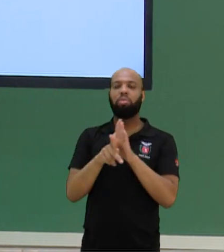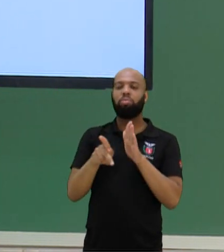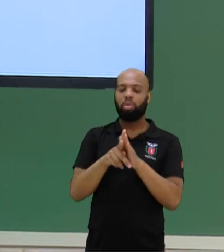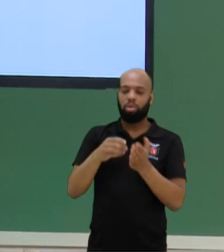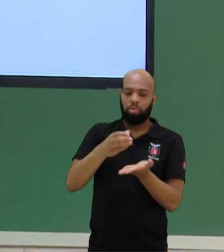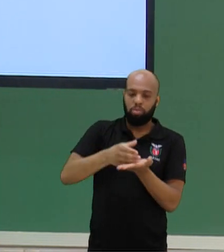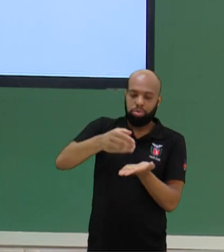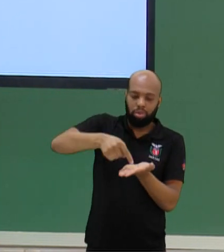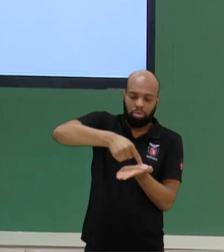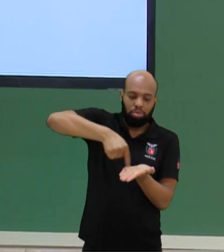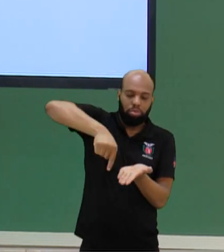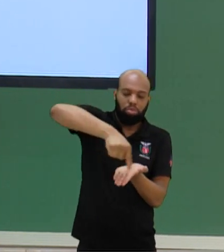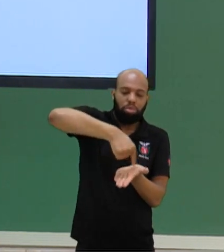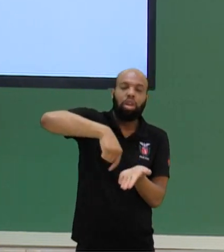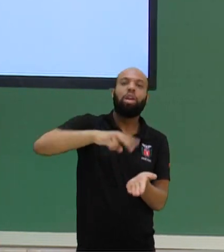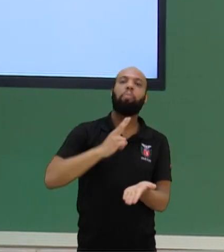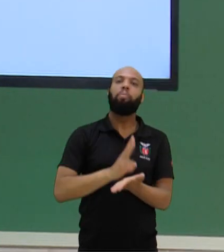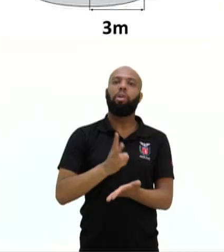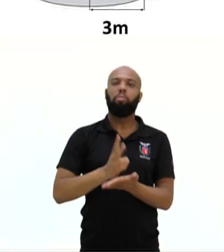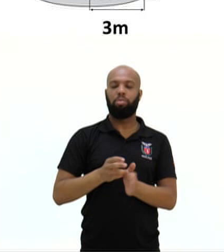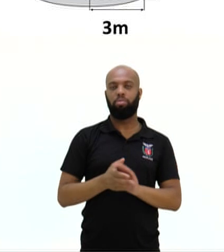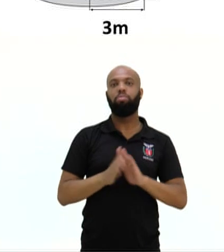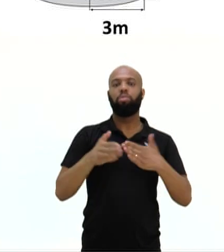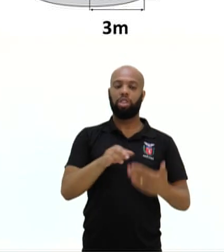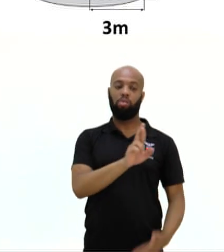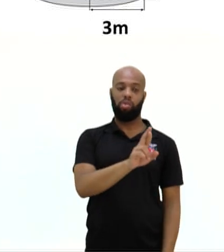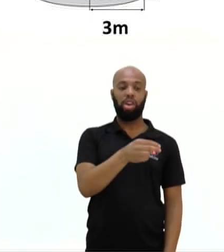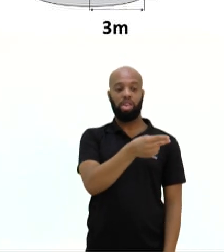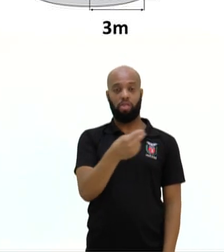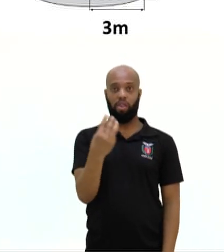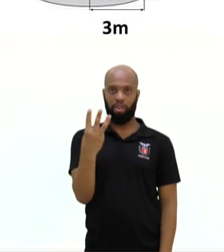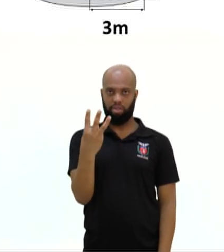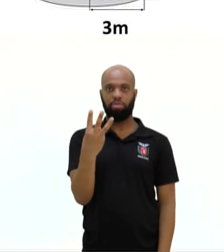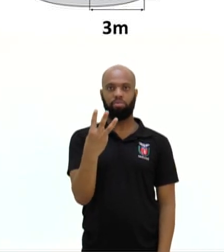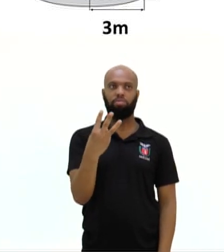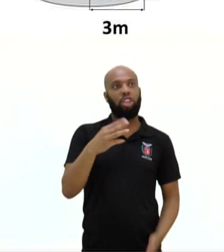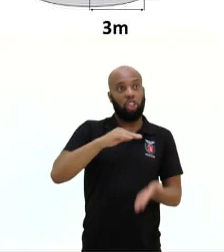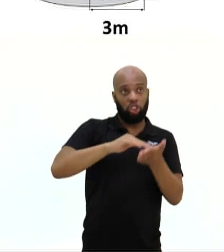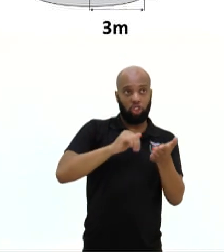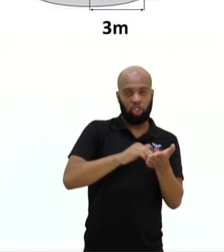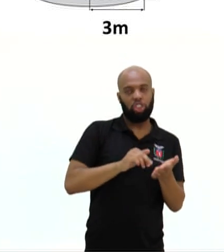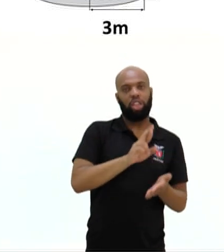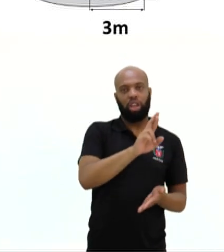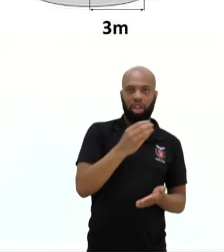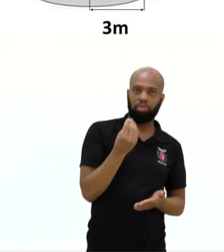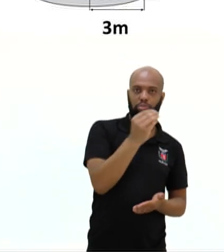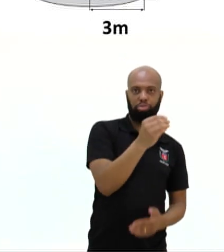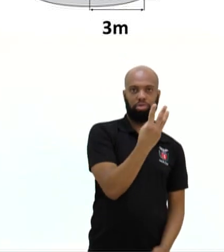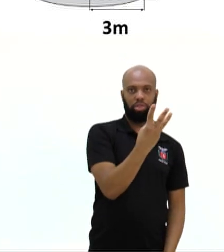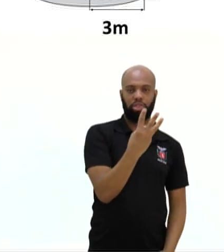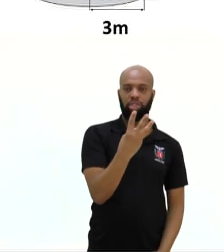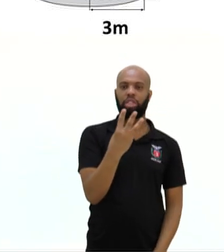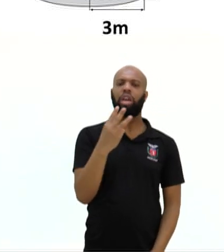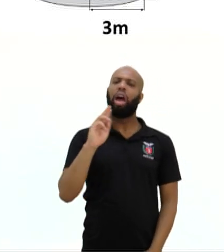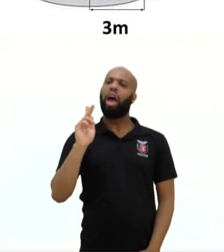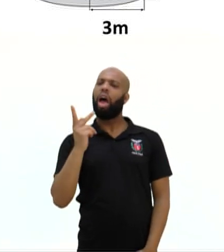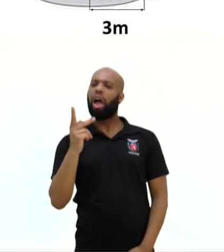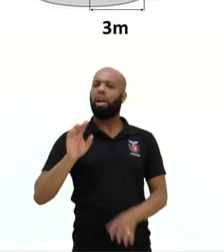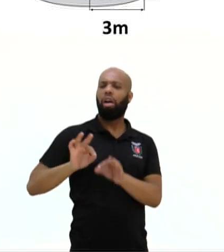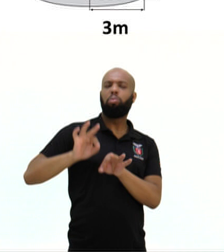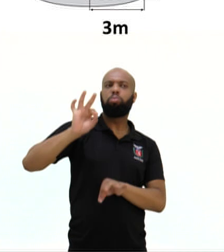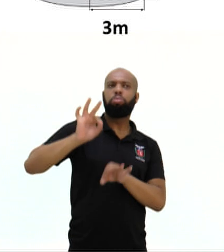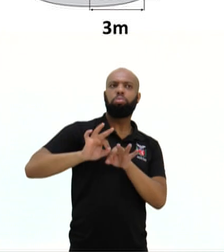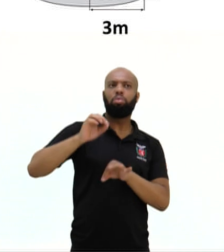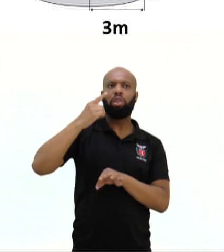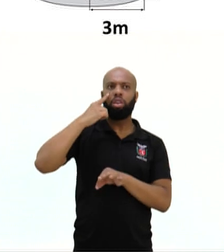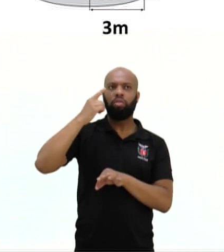medida desse raio aqui. Então, o raio vale 3, certo? Só substituir. E a altura, quanto que vale a altura? Observem aqui